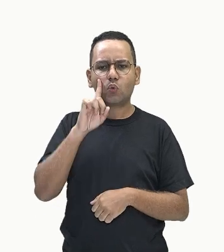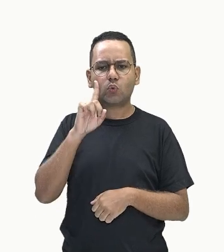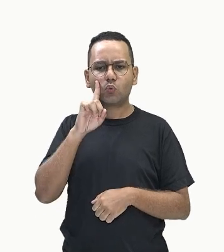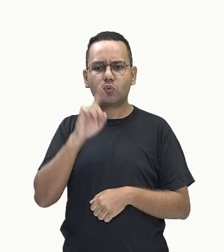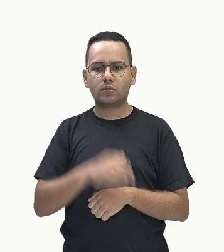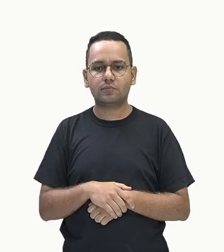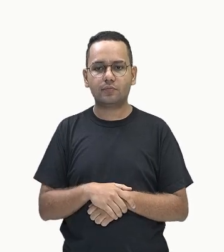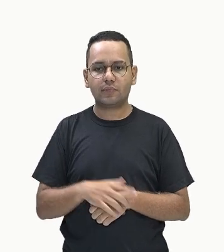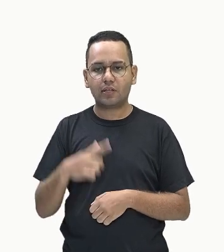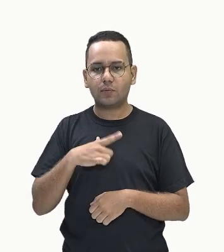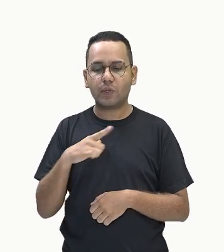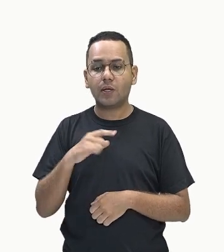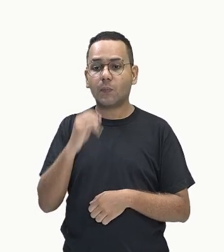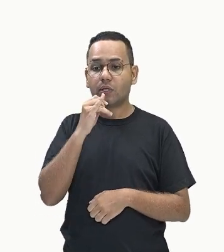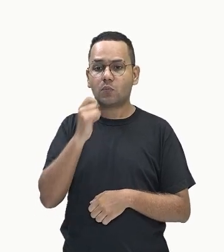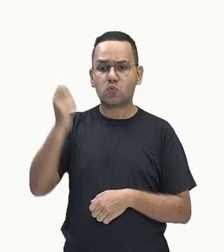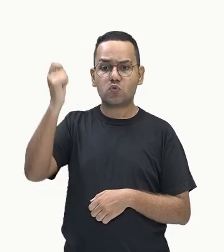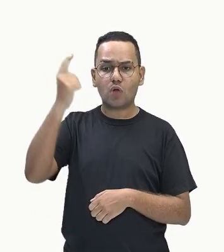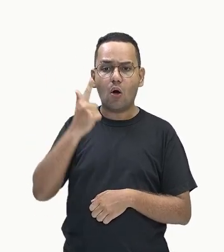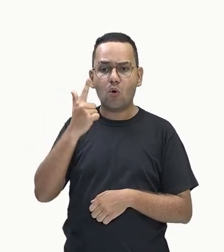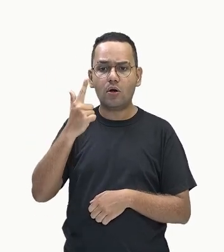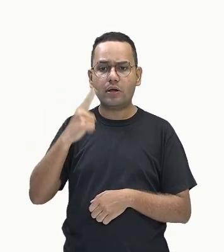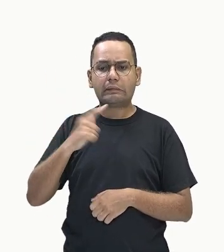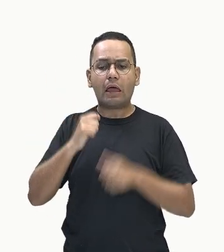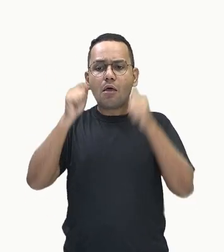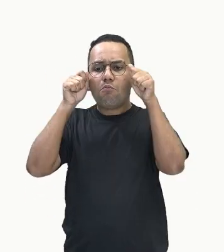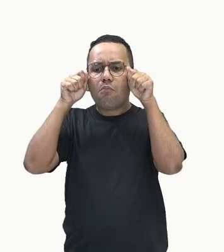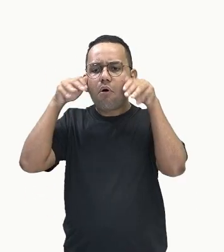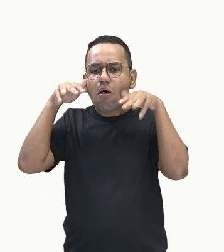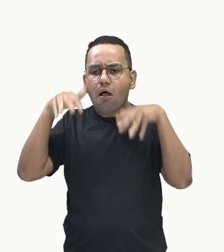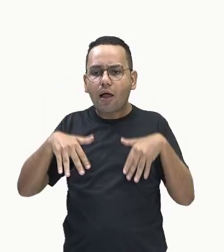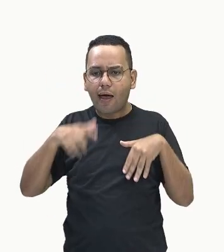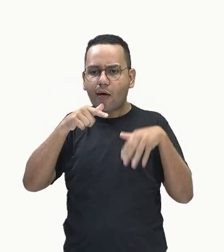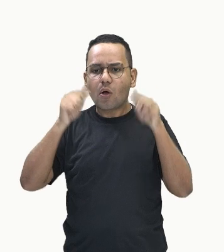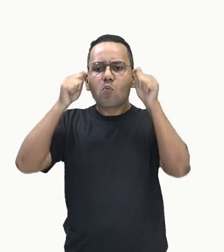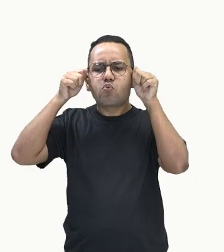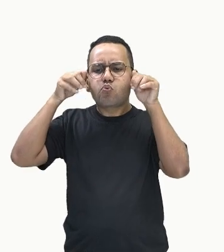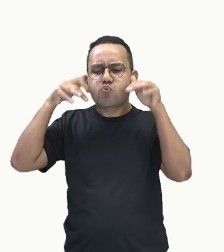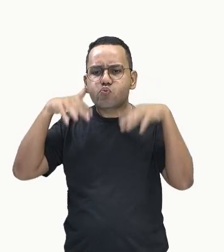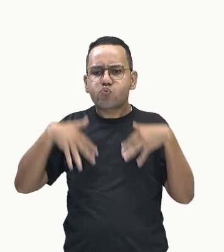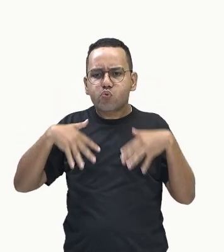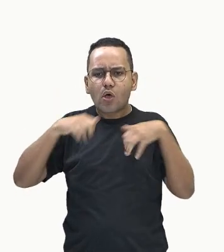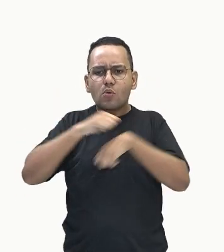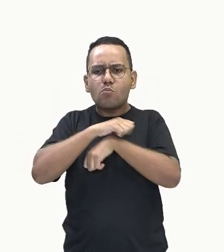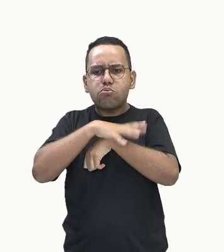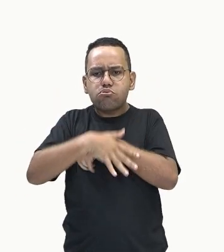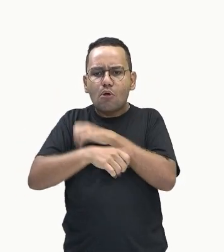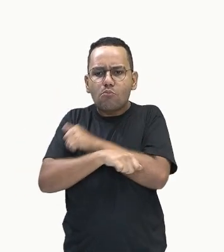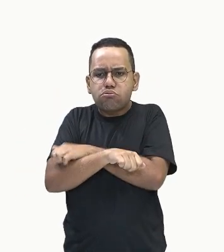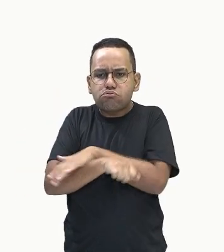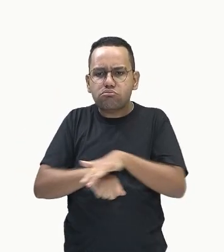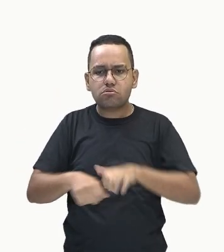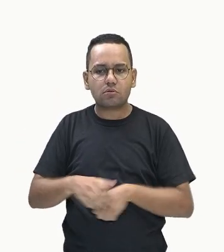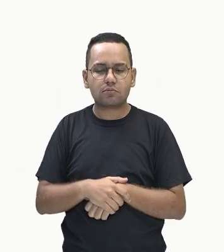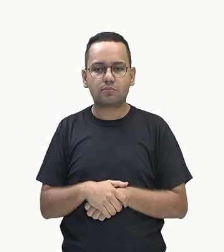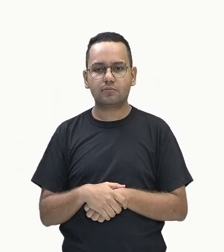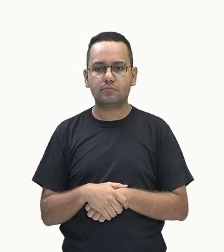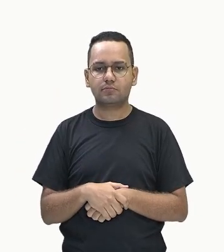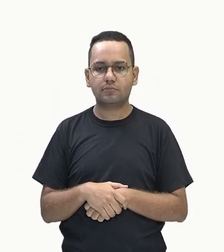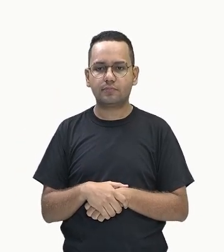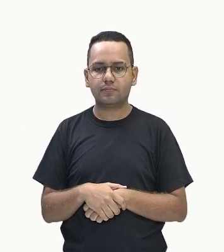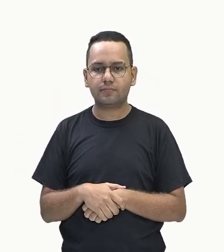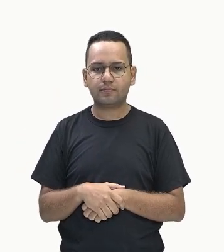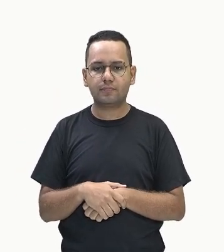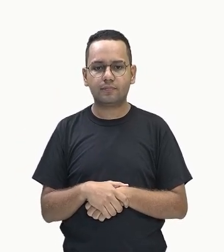quando a gente pega sol, quando a gente fica suado, né? Porque as glândulas sebáceas, as glândulas sudoríferas, elas